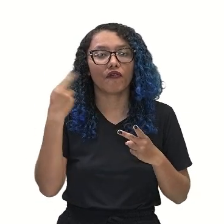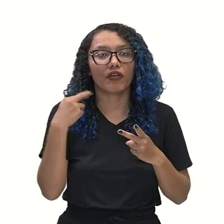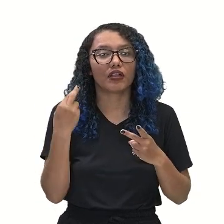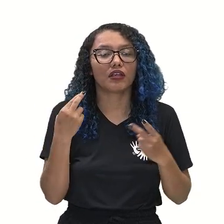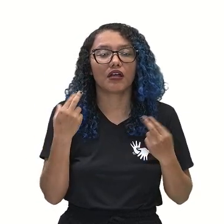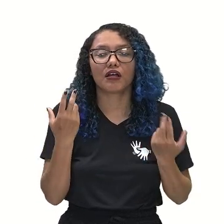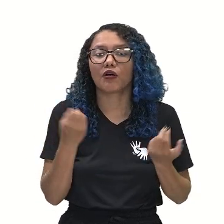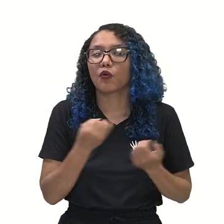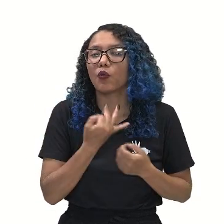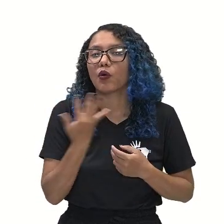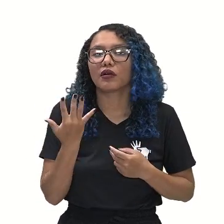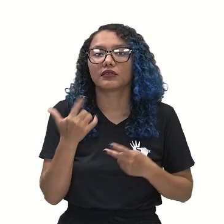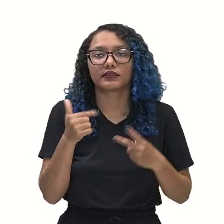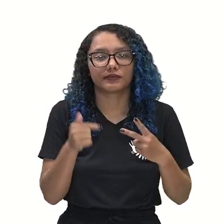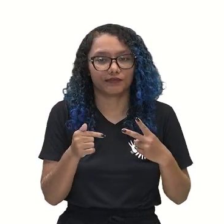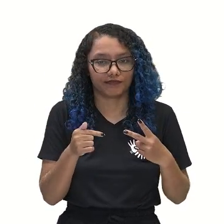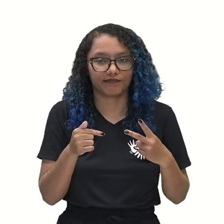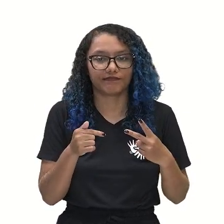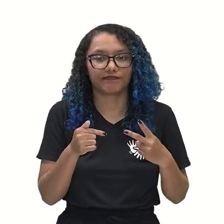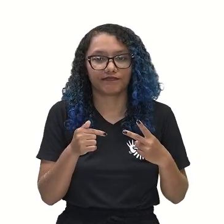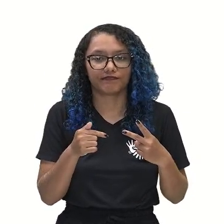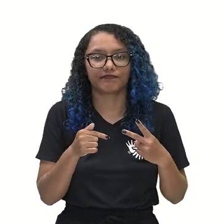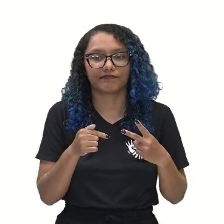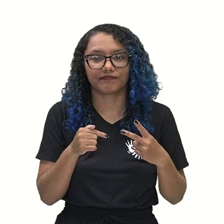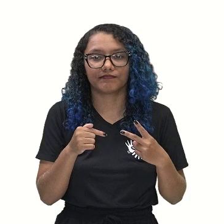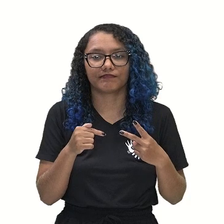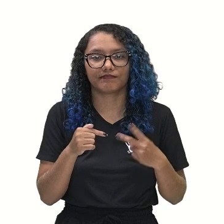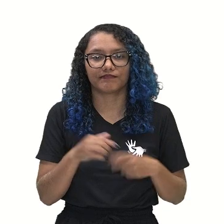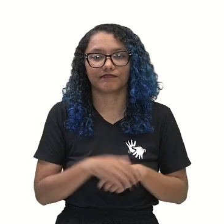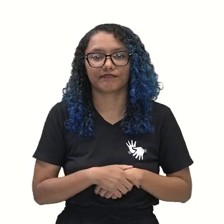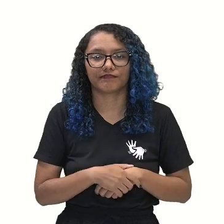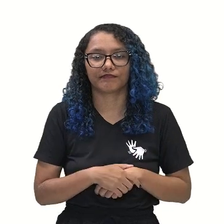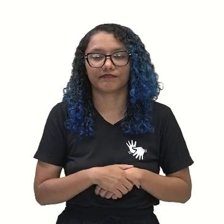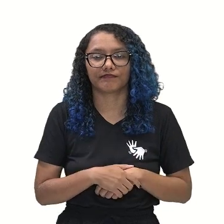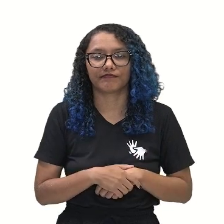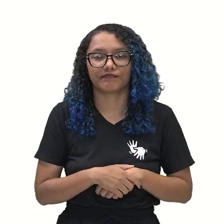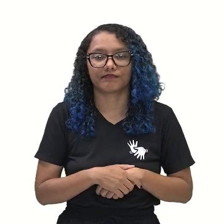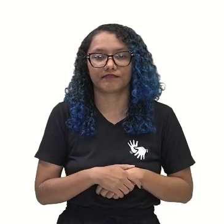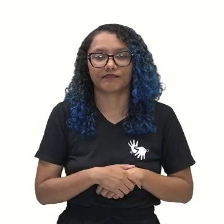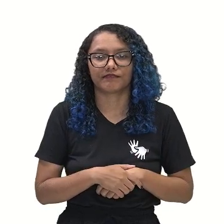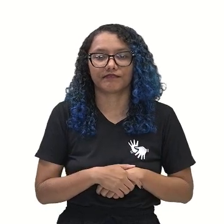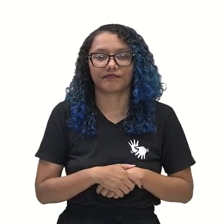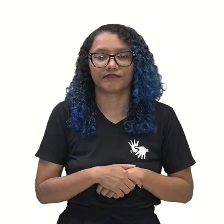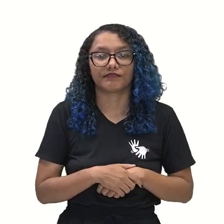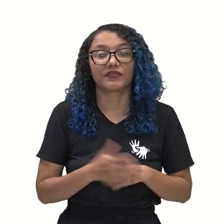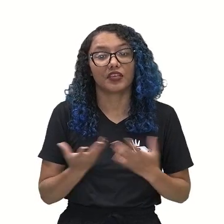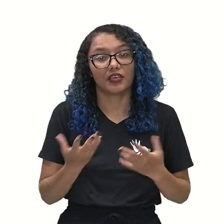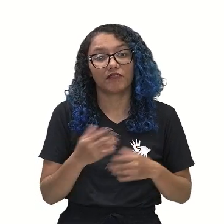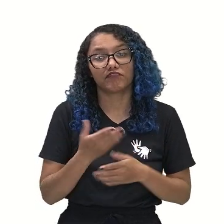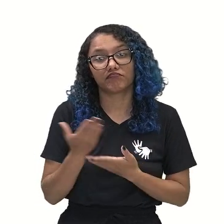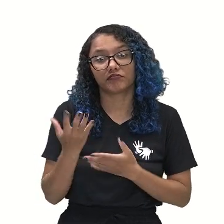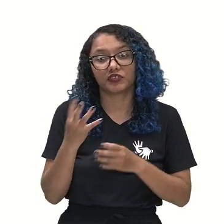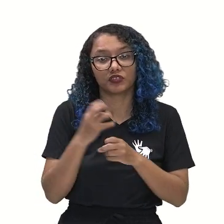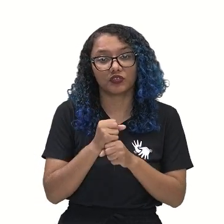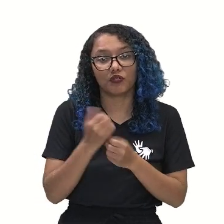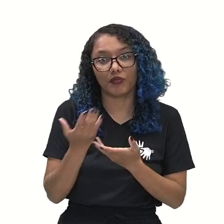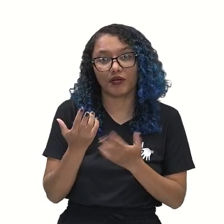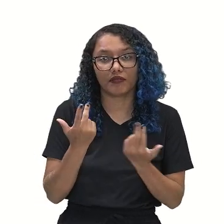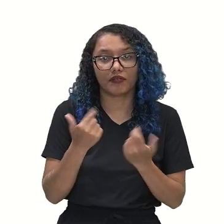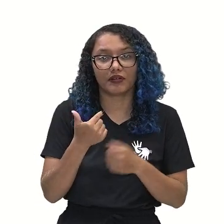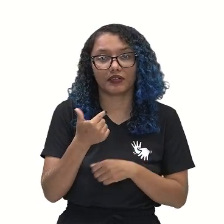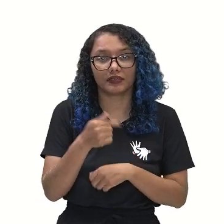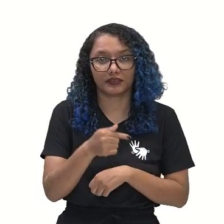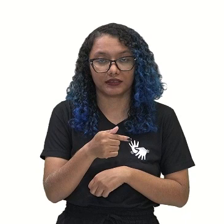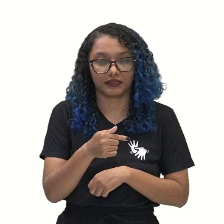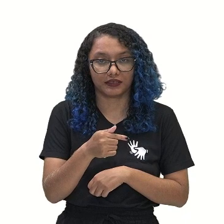foram 7 ovelhas. Lembrando que você checa, olha, perfazendo um total de 17